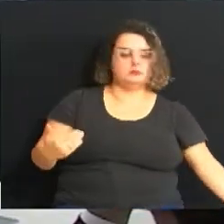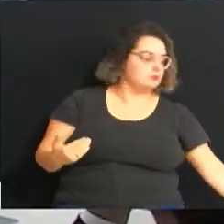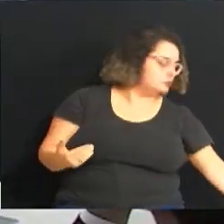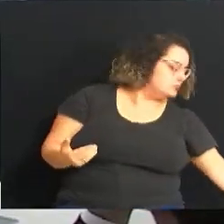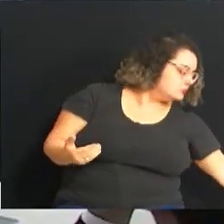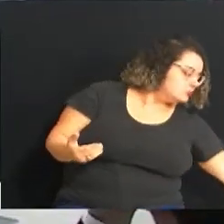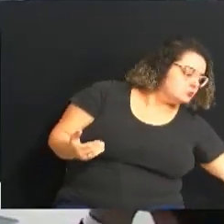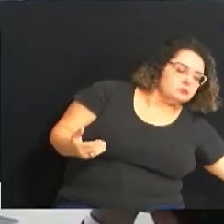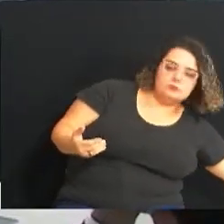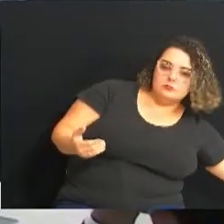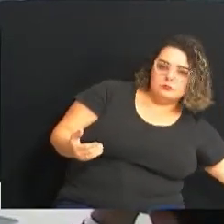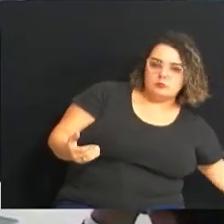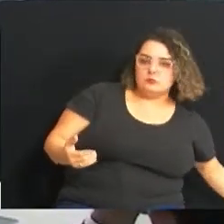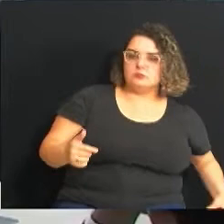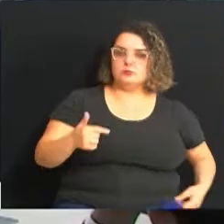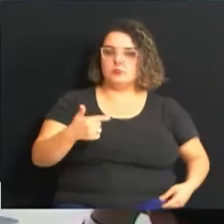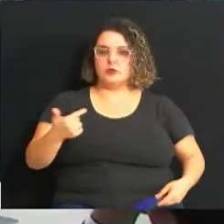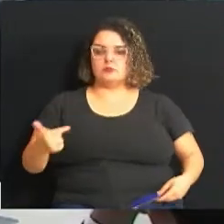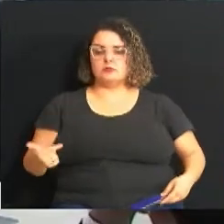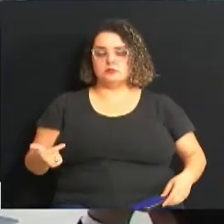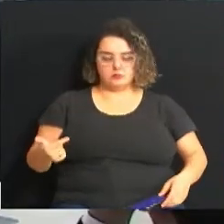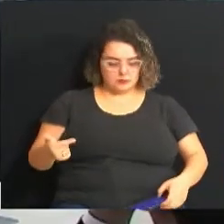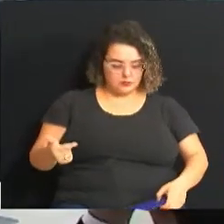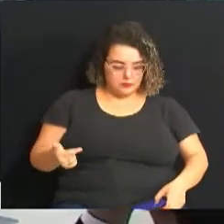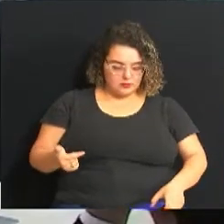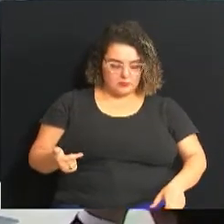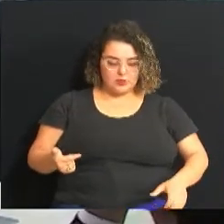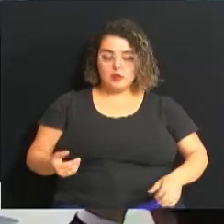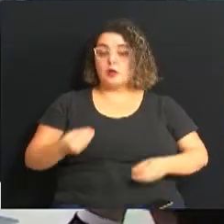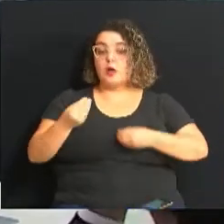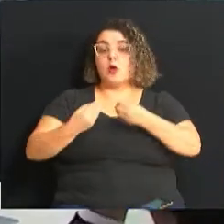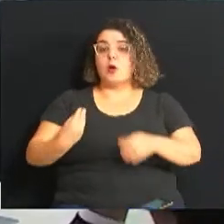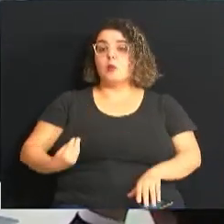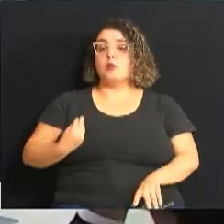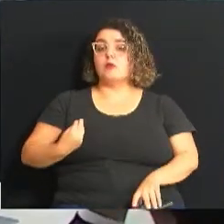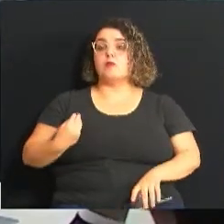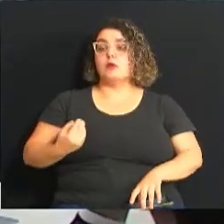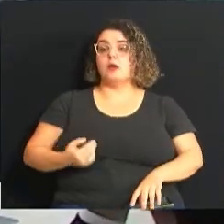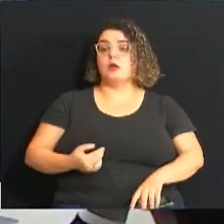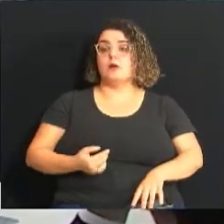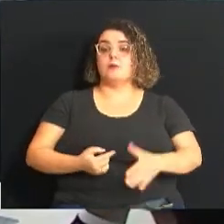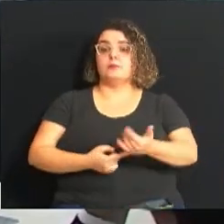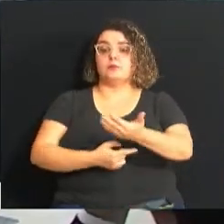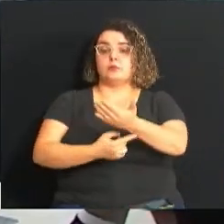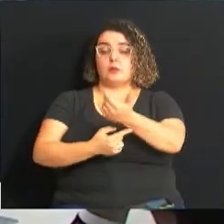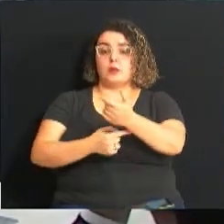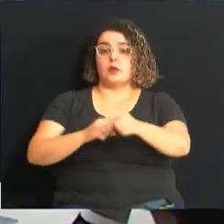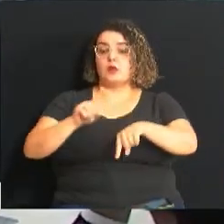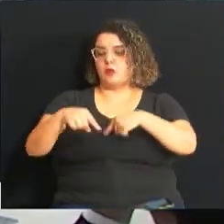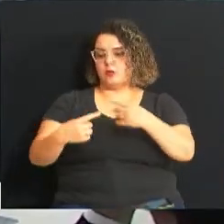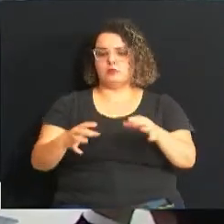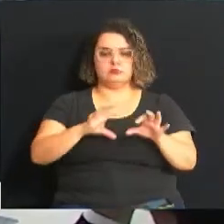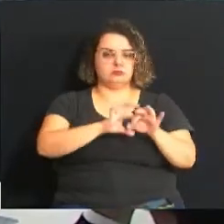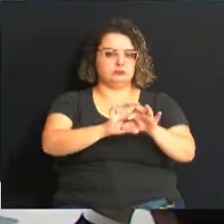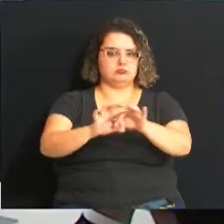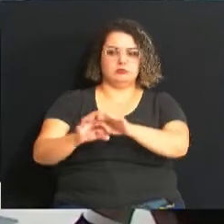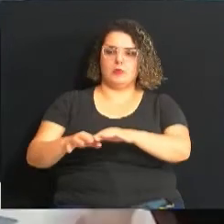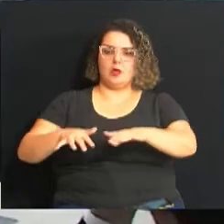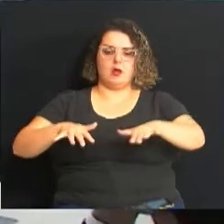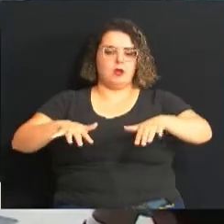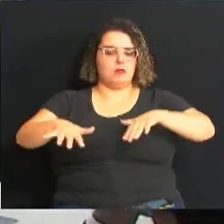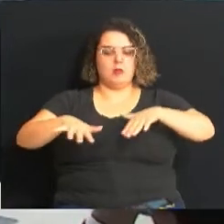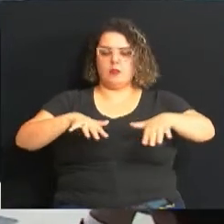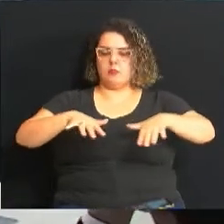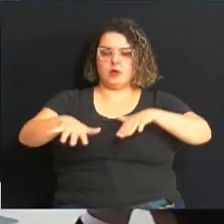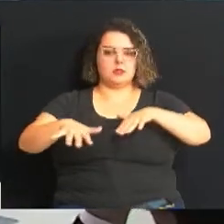sem tecnologia e muitas vezes a tecnologia ela está aliada com outros fatores, como a mobilidade urbana,